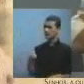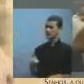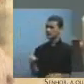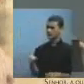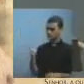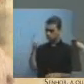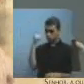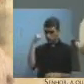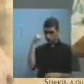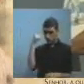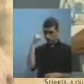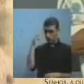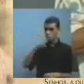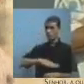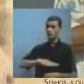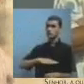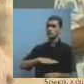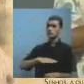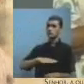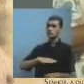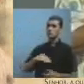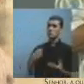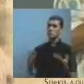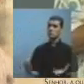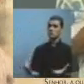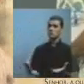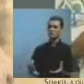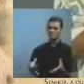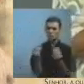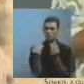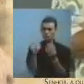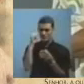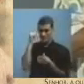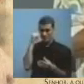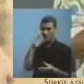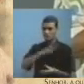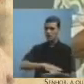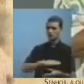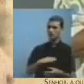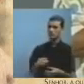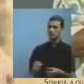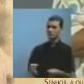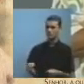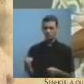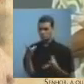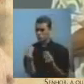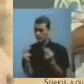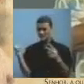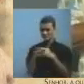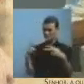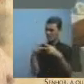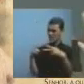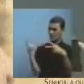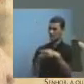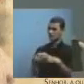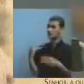Deus deixaria passar isso para o céu? Da minha vida, não. Então, e da vida deles, desse povo? Que